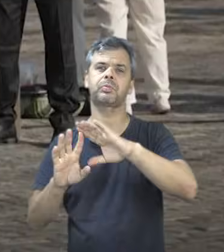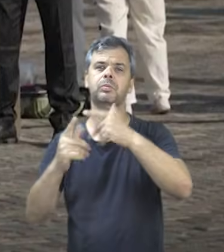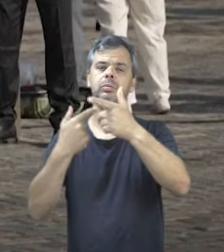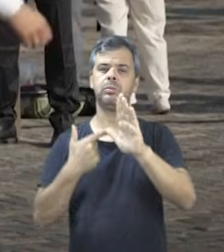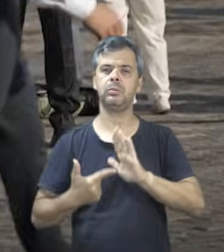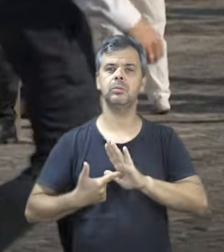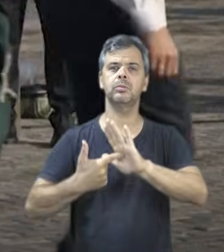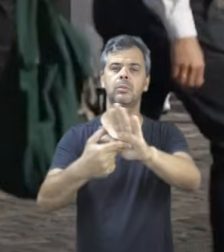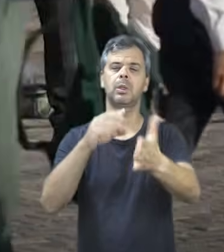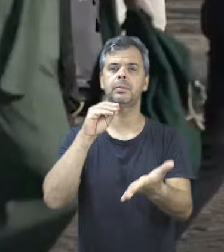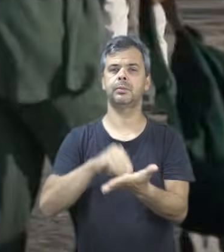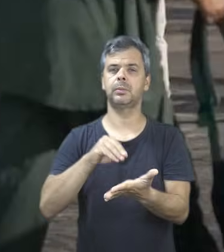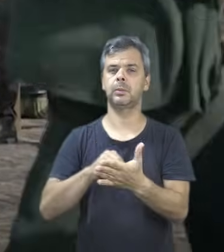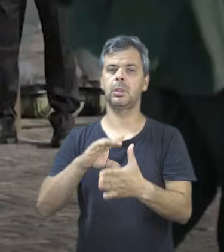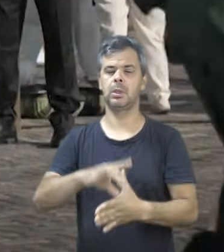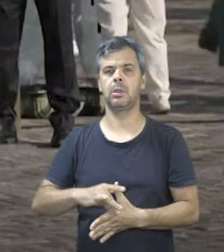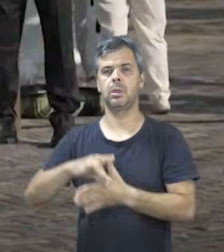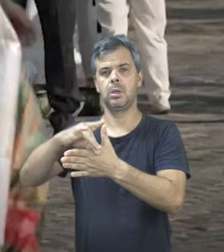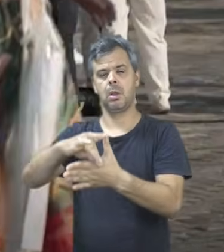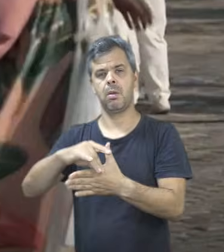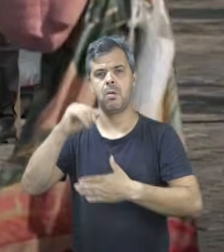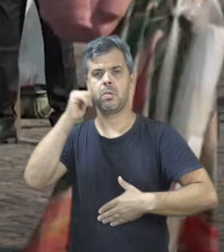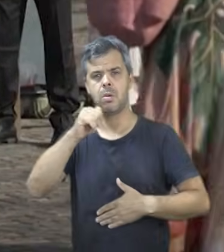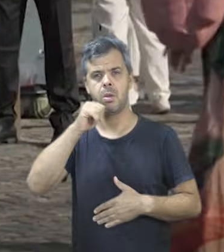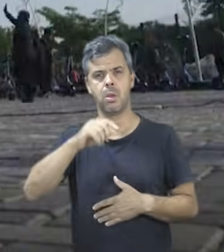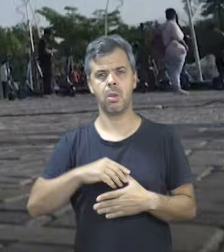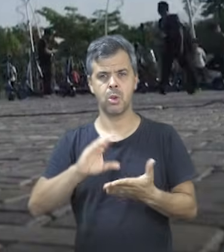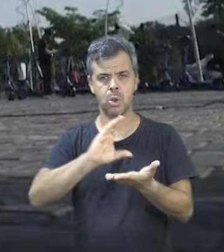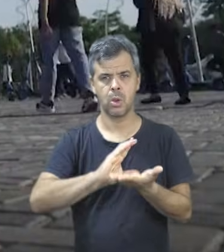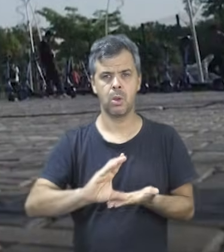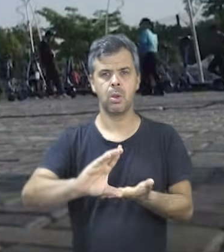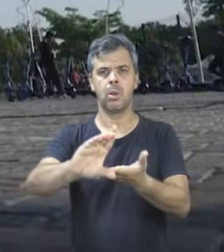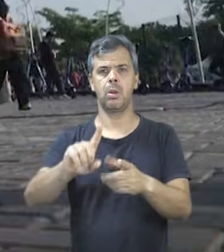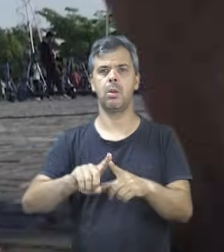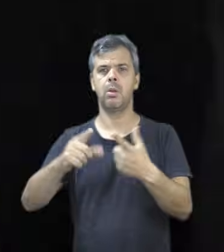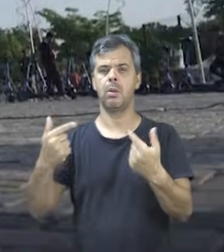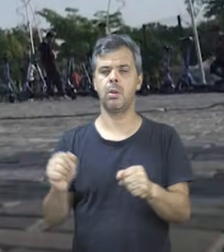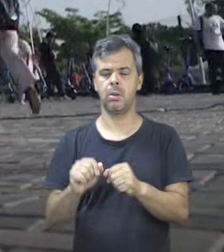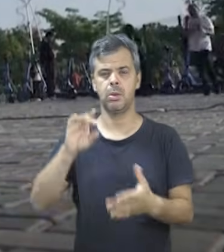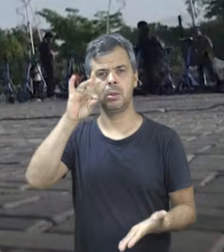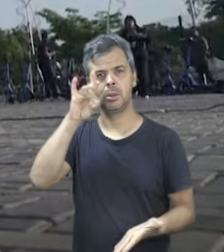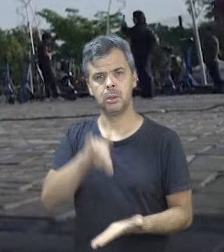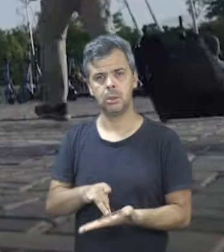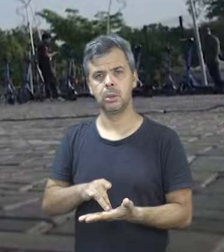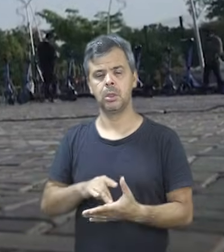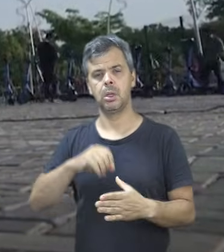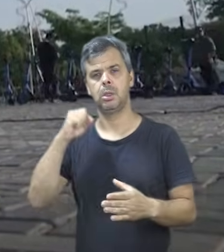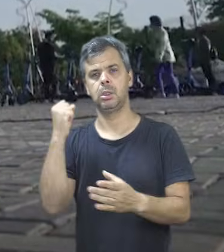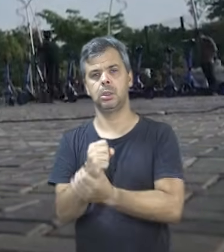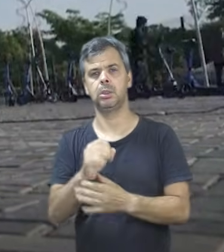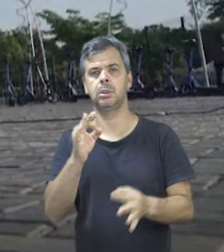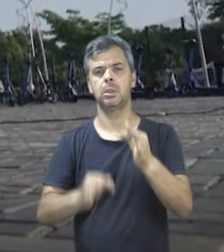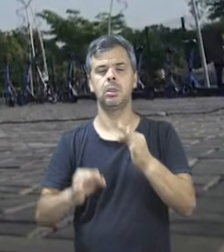apontam ainda que faltam liderança feminina, investimentos e ações efetivas para garantir justiça climática